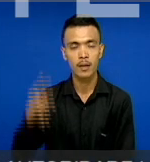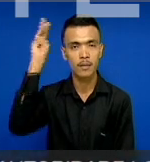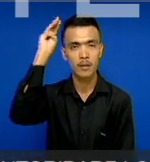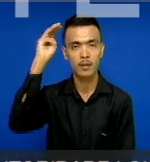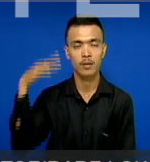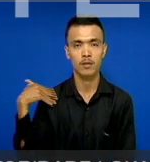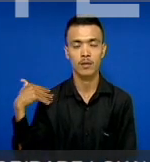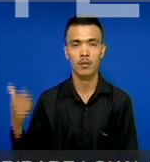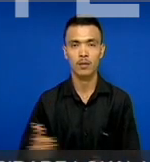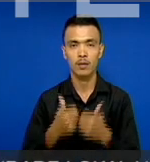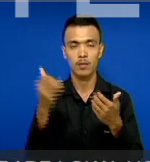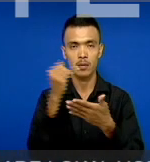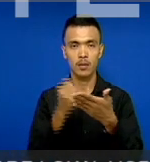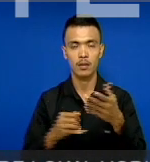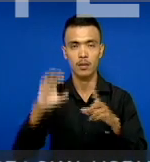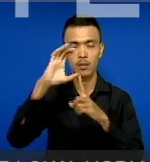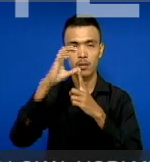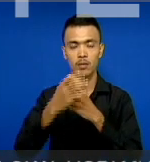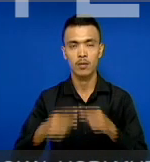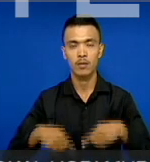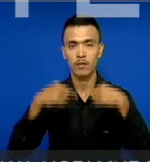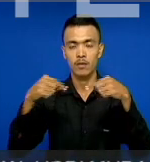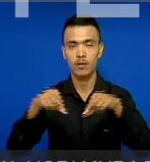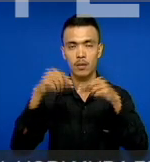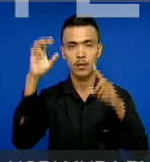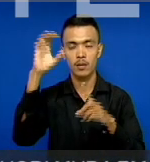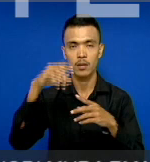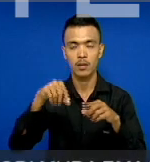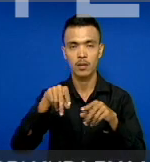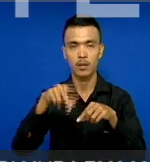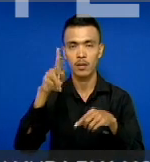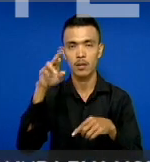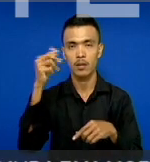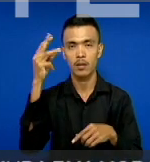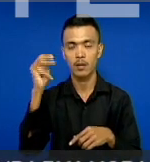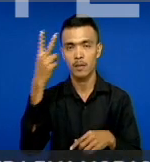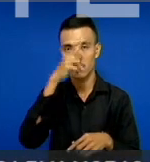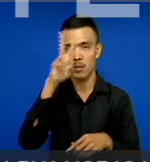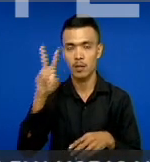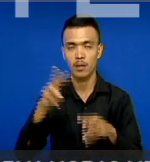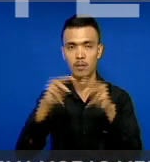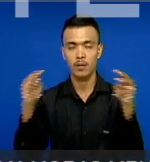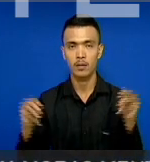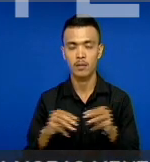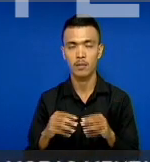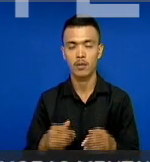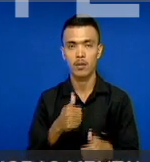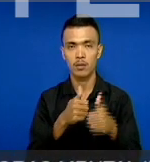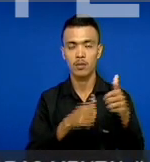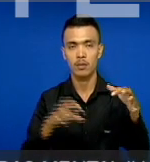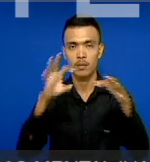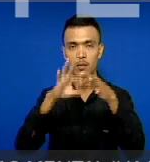Ministro Juventude, Desporto, Arte e Cultura orienta supram cada município identifica membro arte marciais hodi orienta membro sira